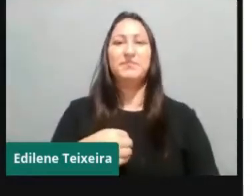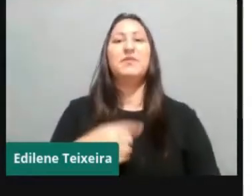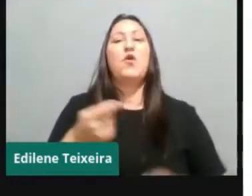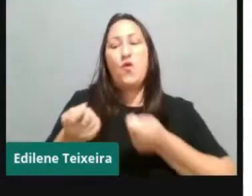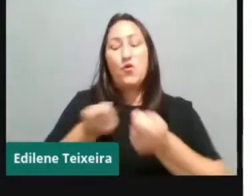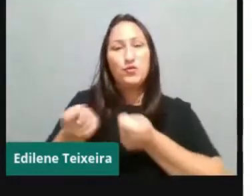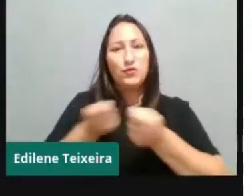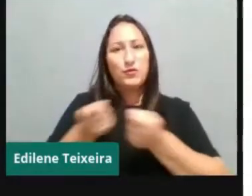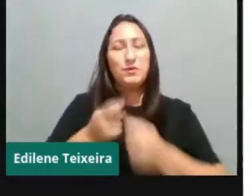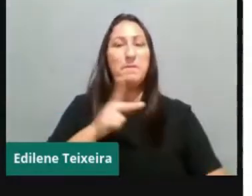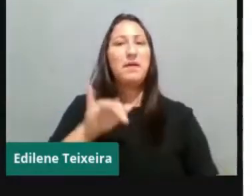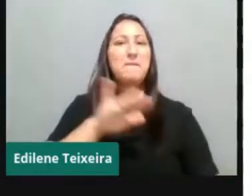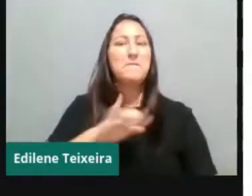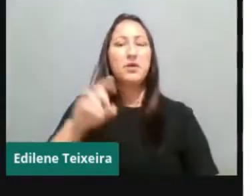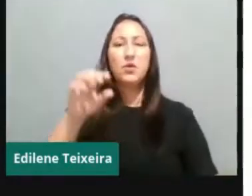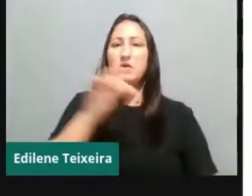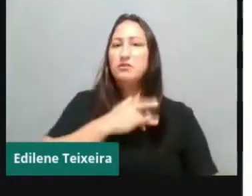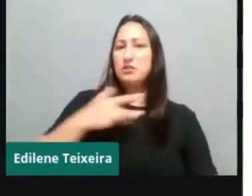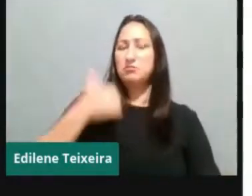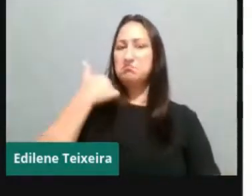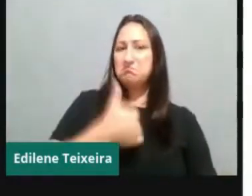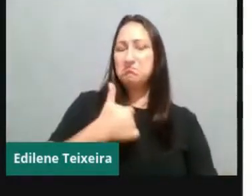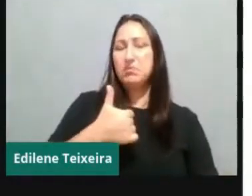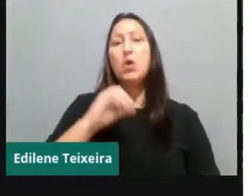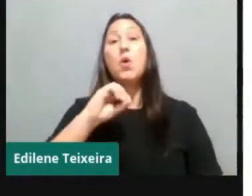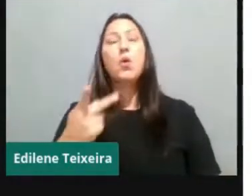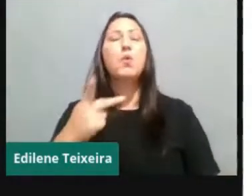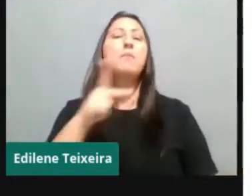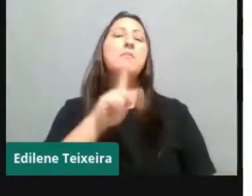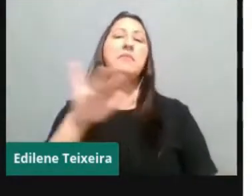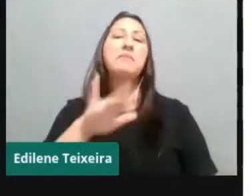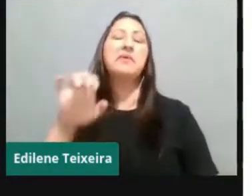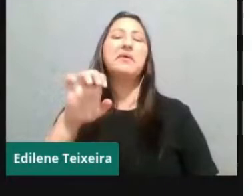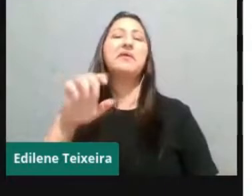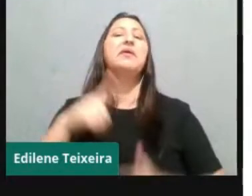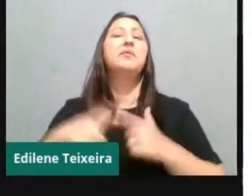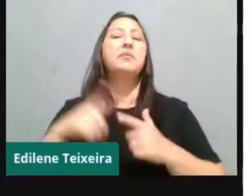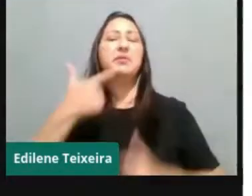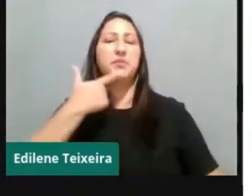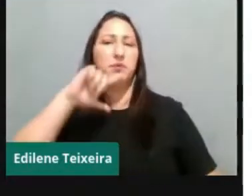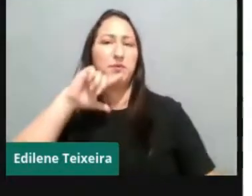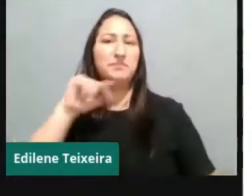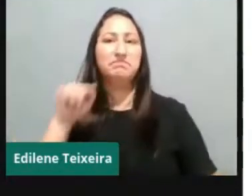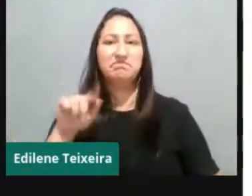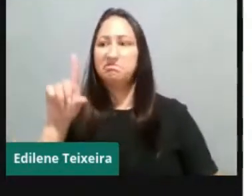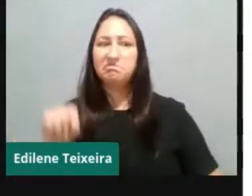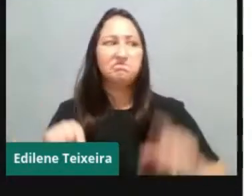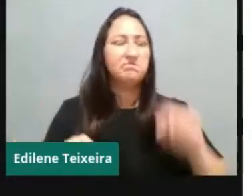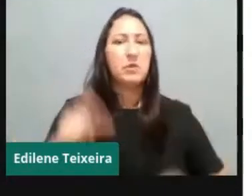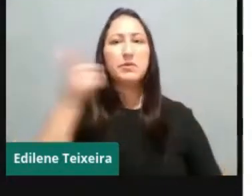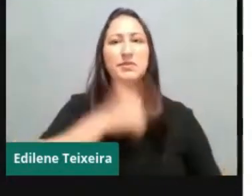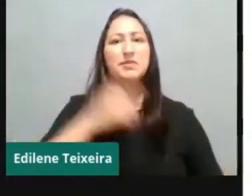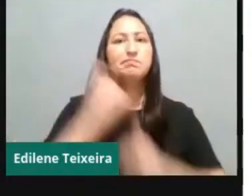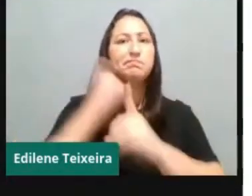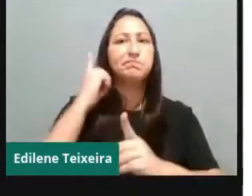nenhum problema, ou filhos de pais que tinham algum problema de transtorno bipolar. Então, aqui é só para mostrar a probabilidade, o que está